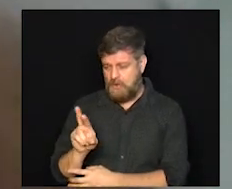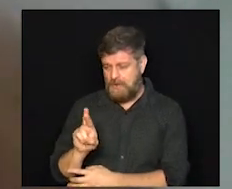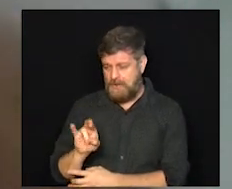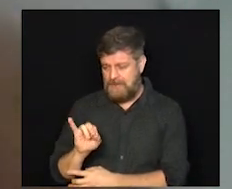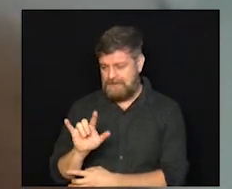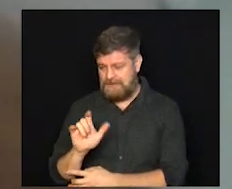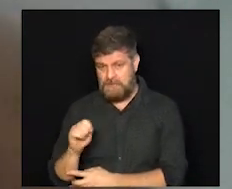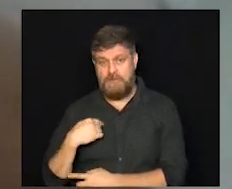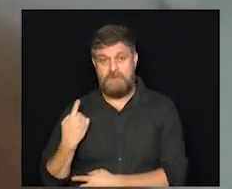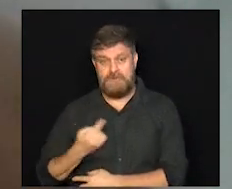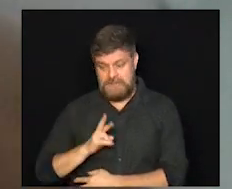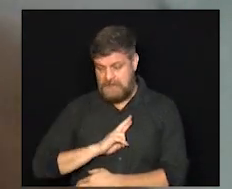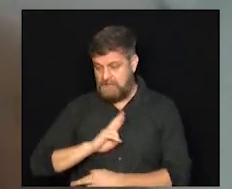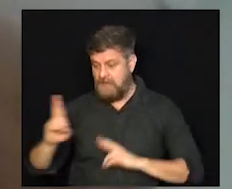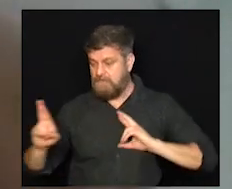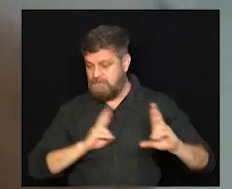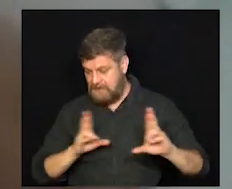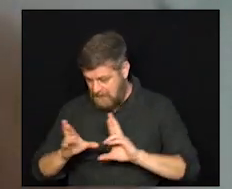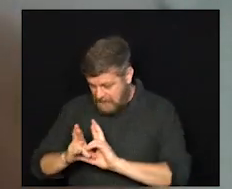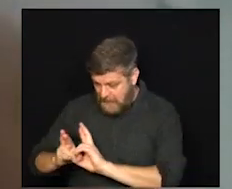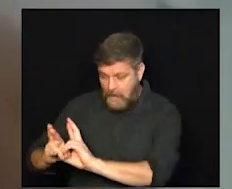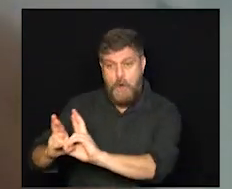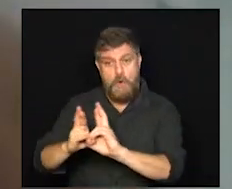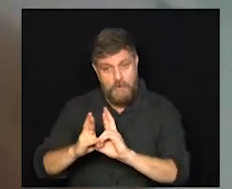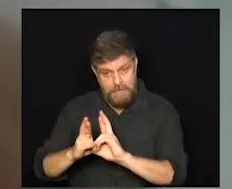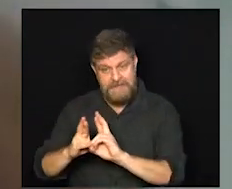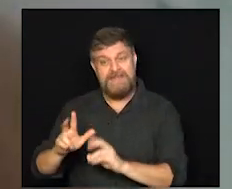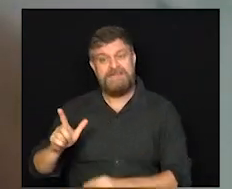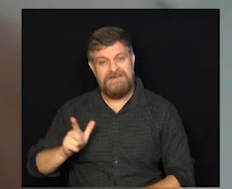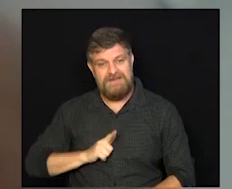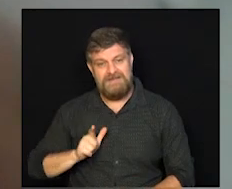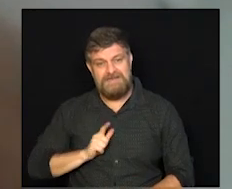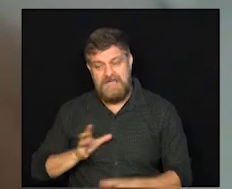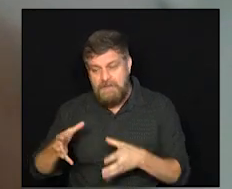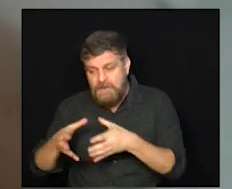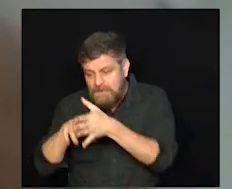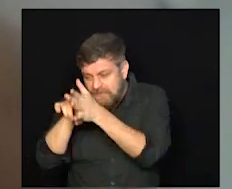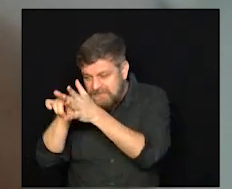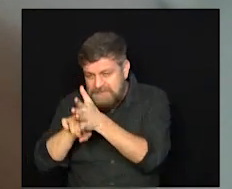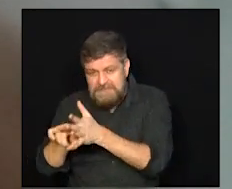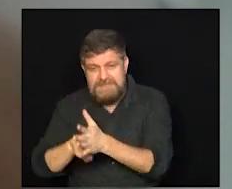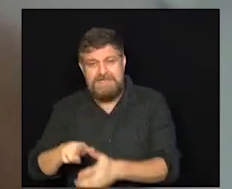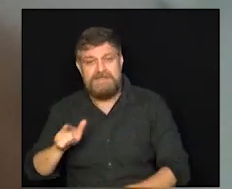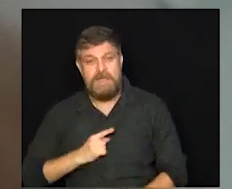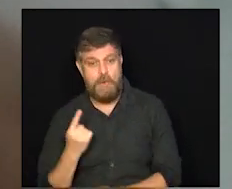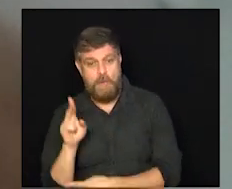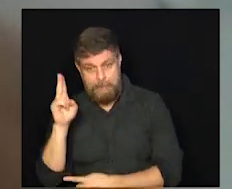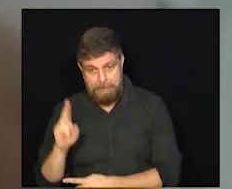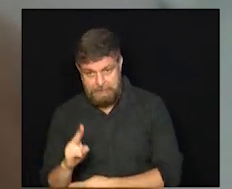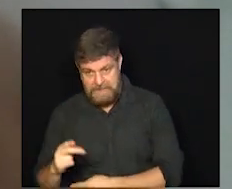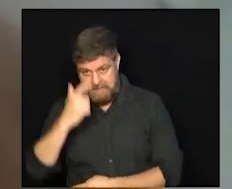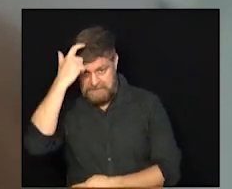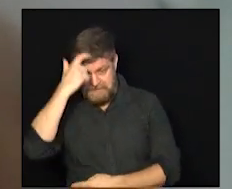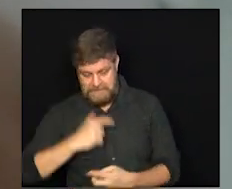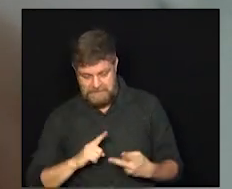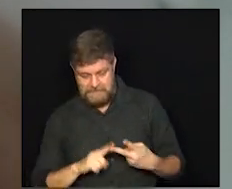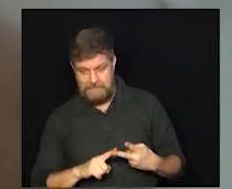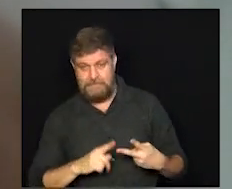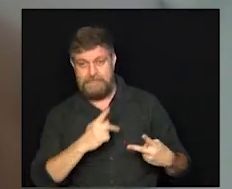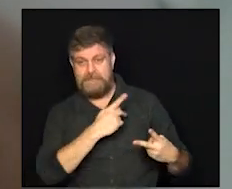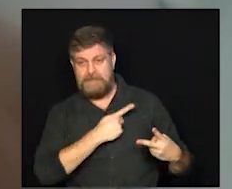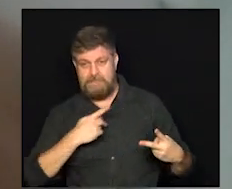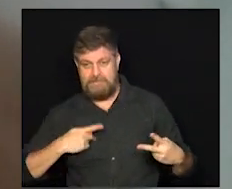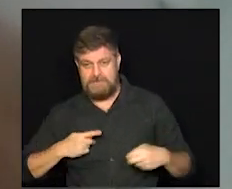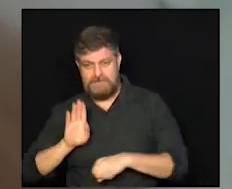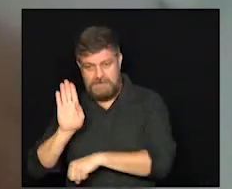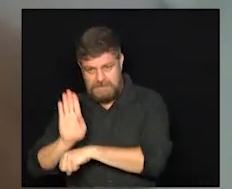comissão ecumênica no Campo Grande. Meu grupo de pesquisa é formado por um padre, que sou eu, um pastor